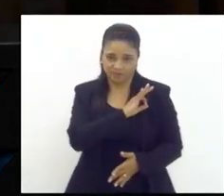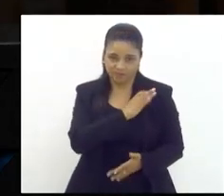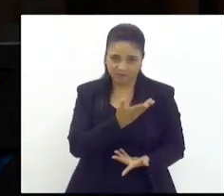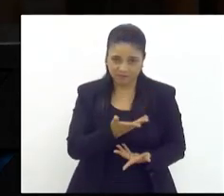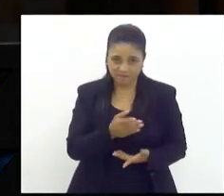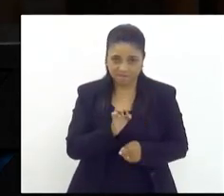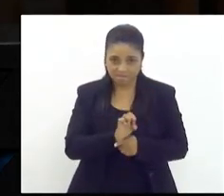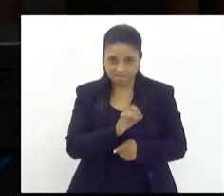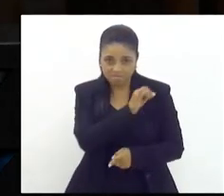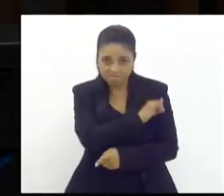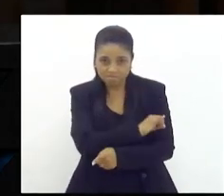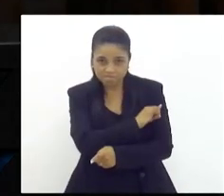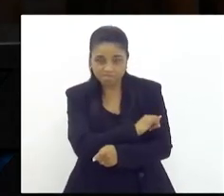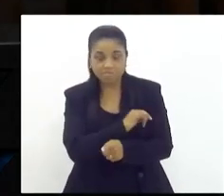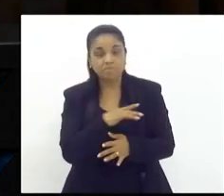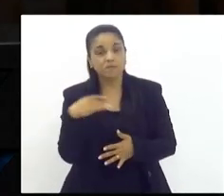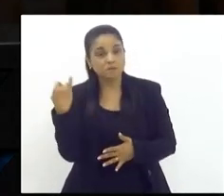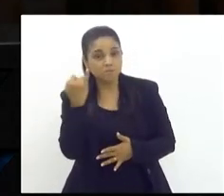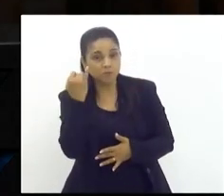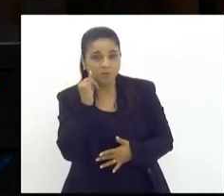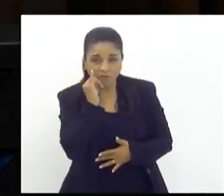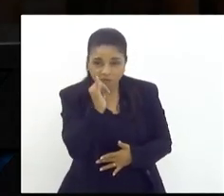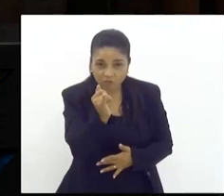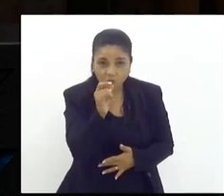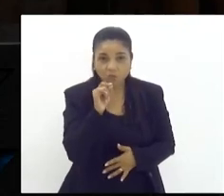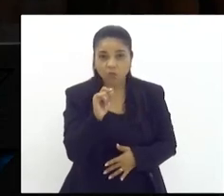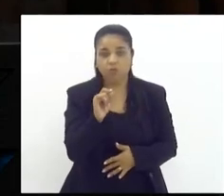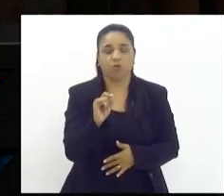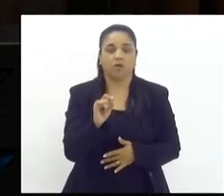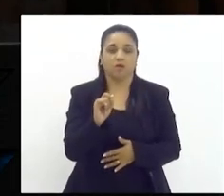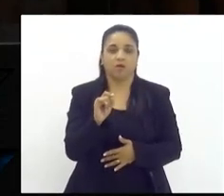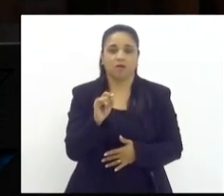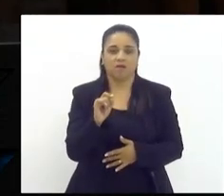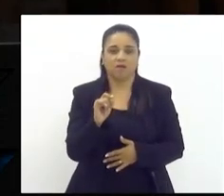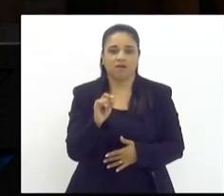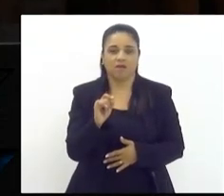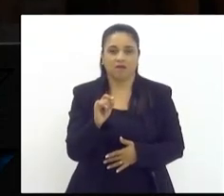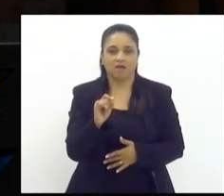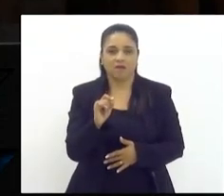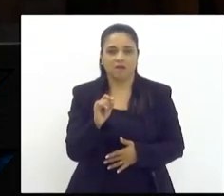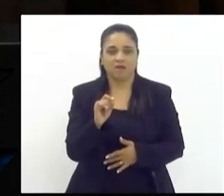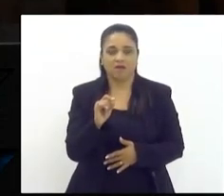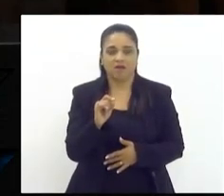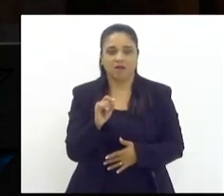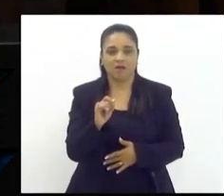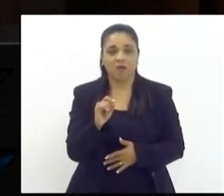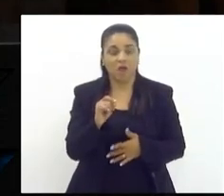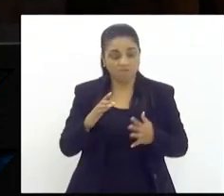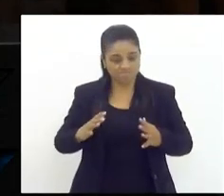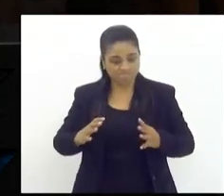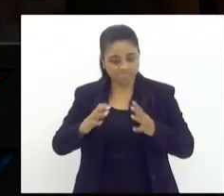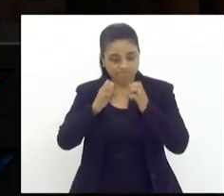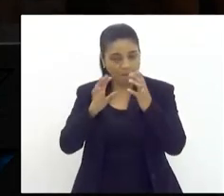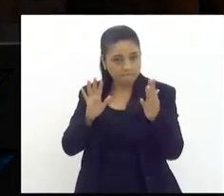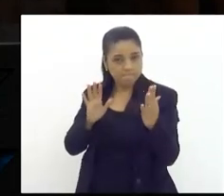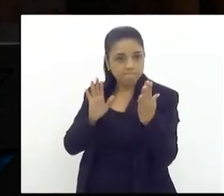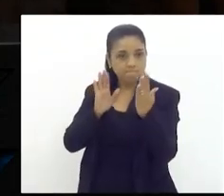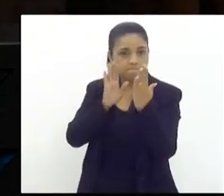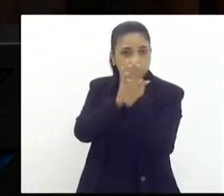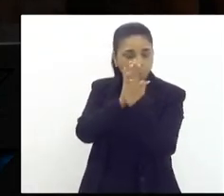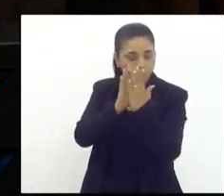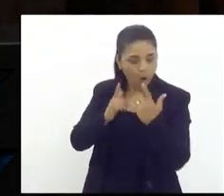é importante dizer o quanto que essa lógica de confronto essa lógica